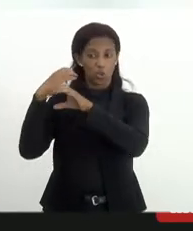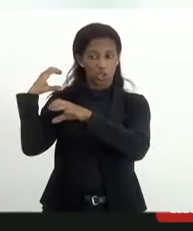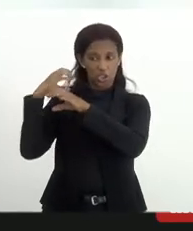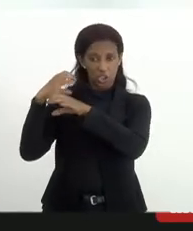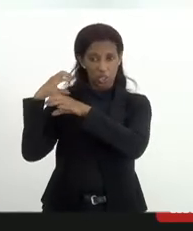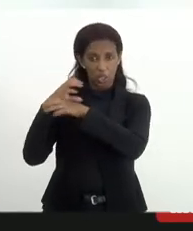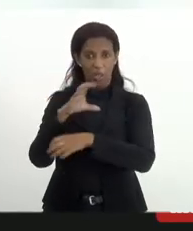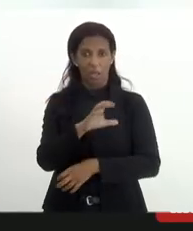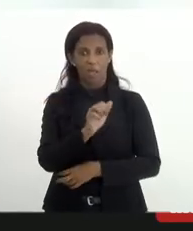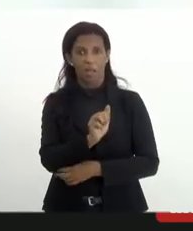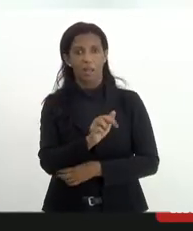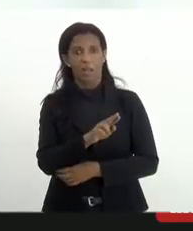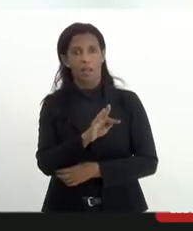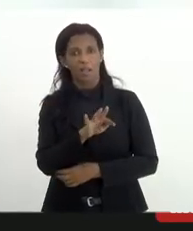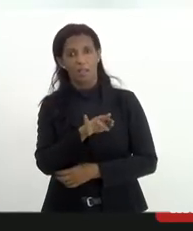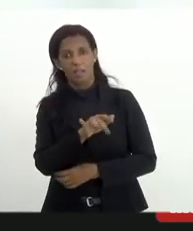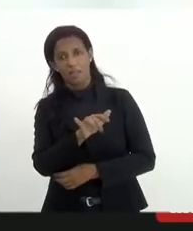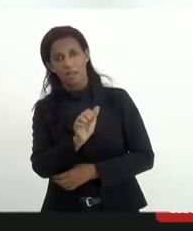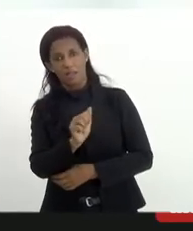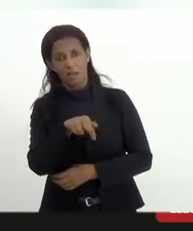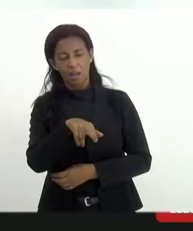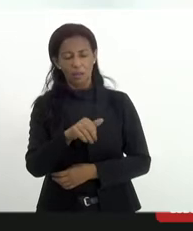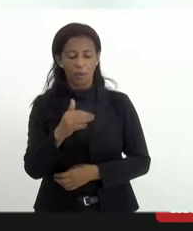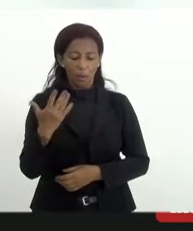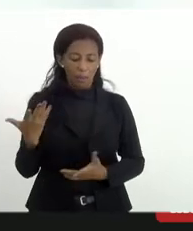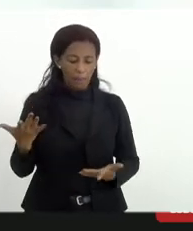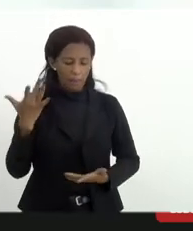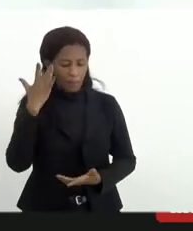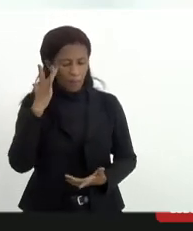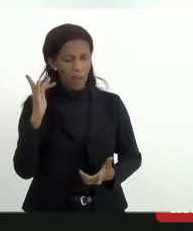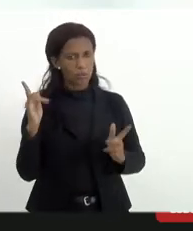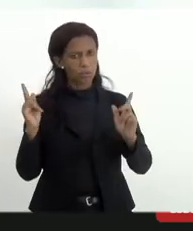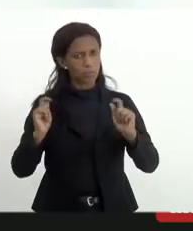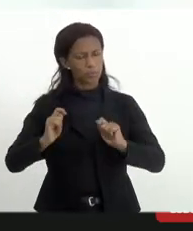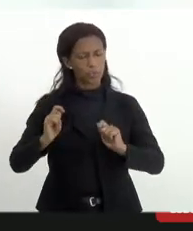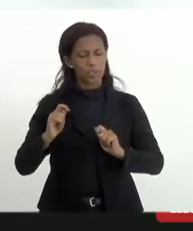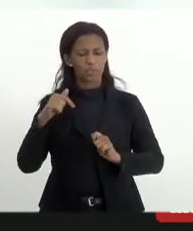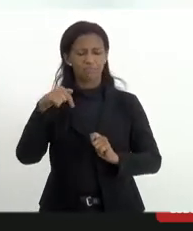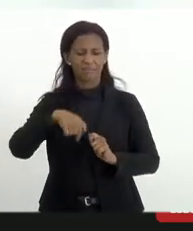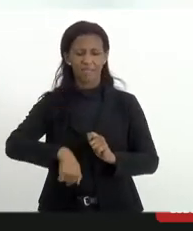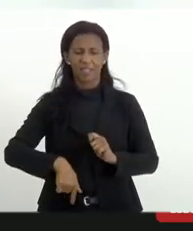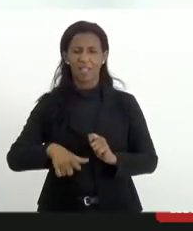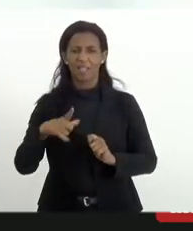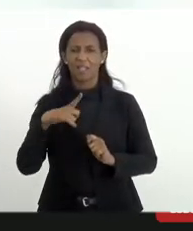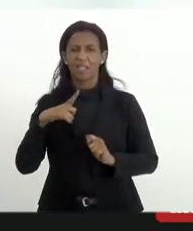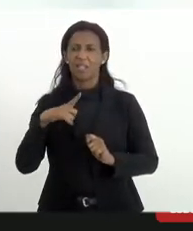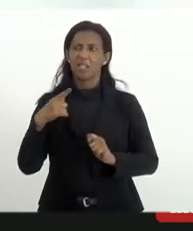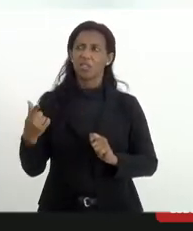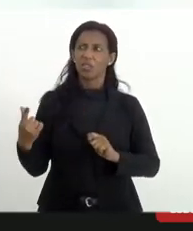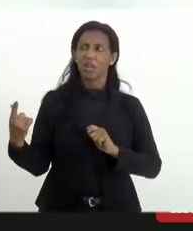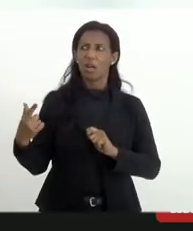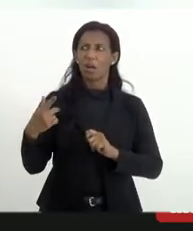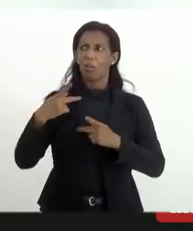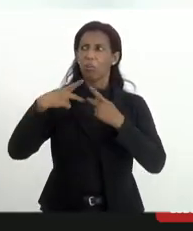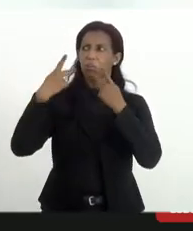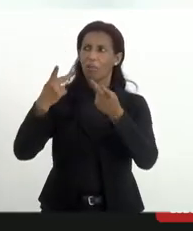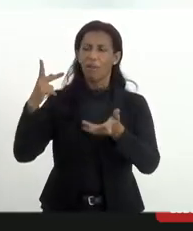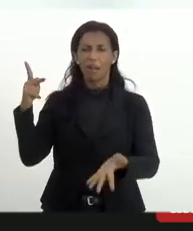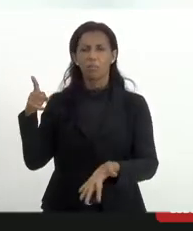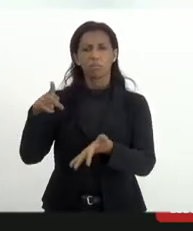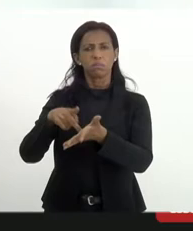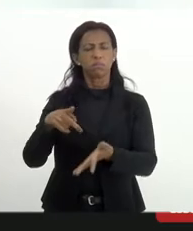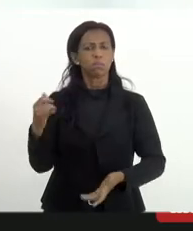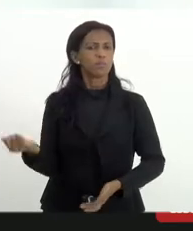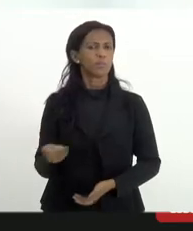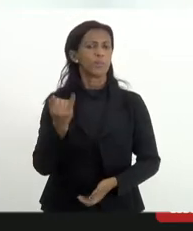cartesiano. Mas eu acho que a gente podia tirar aqui algo muito concreto, doutor Paulo Henrique